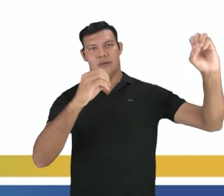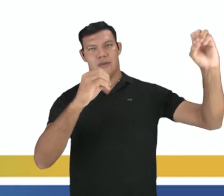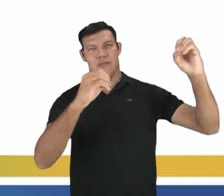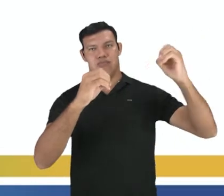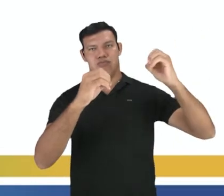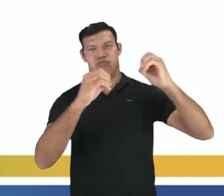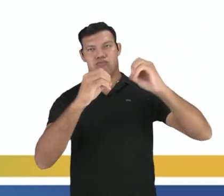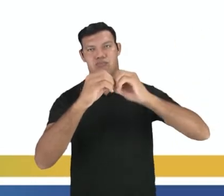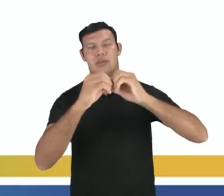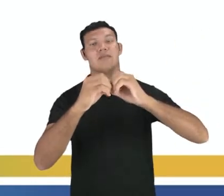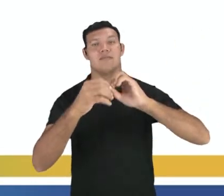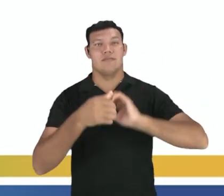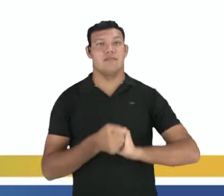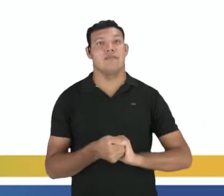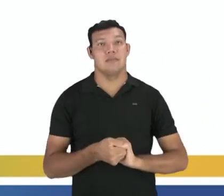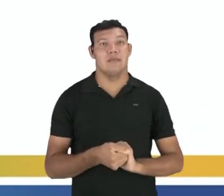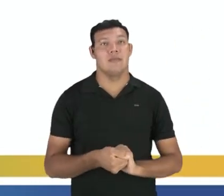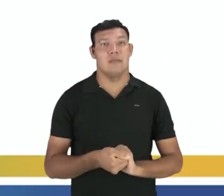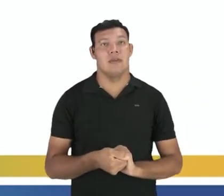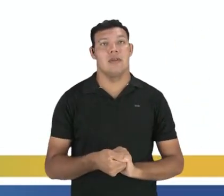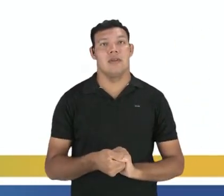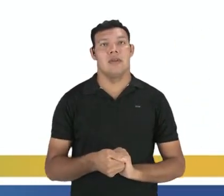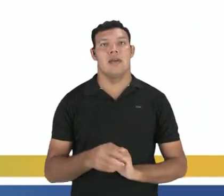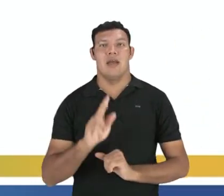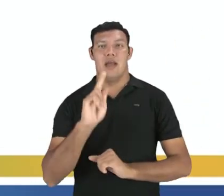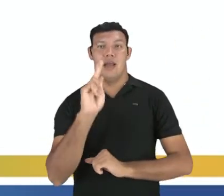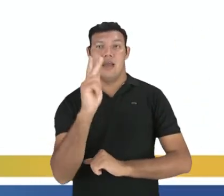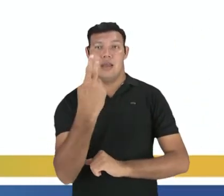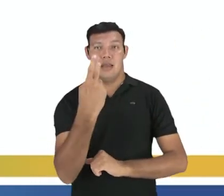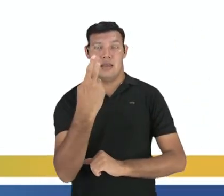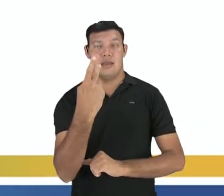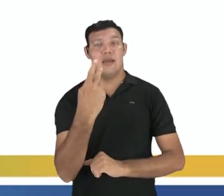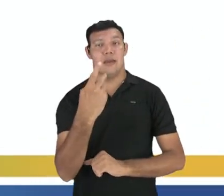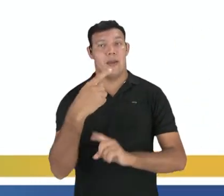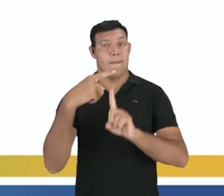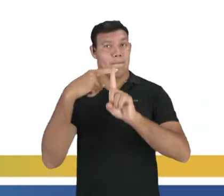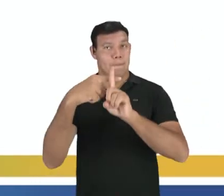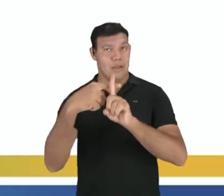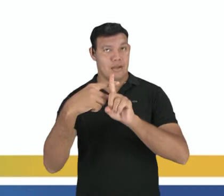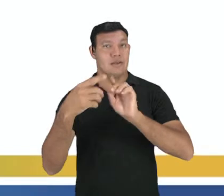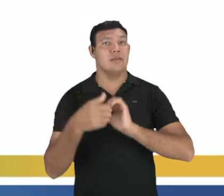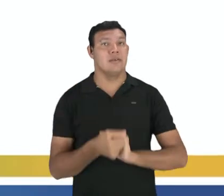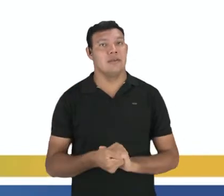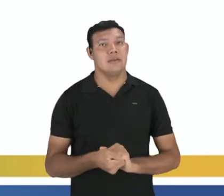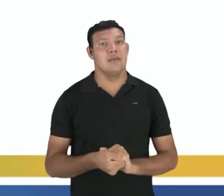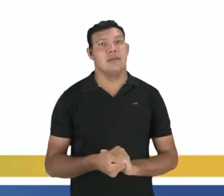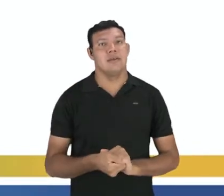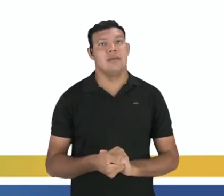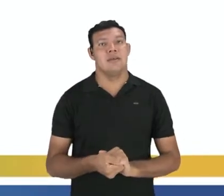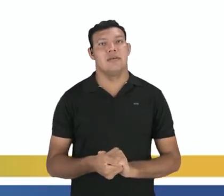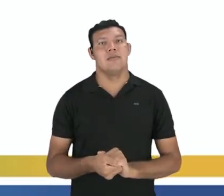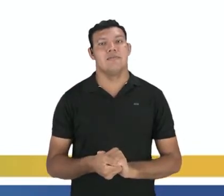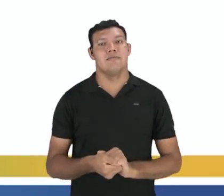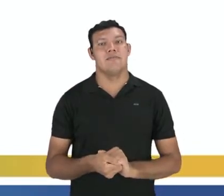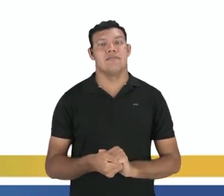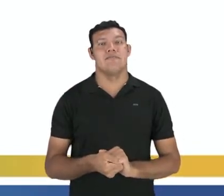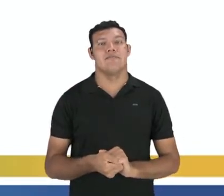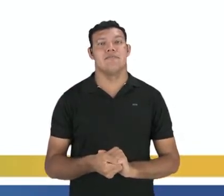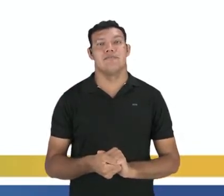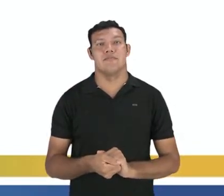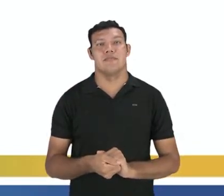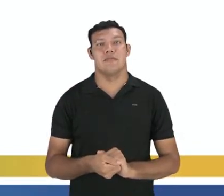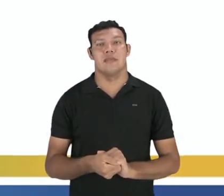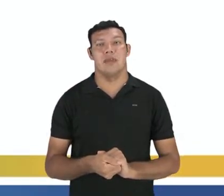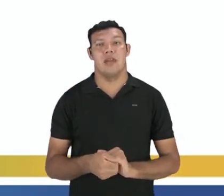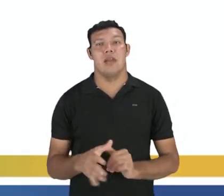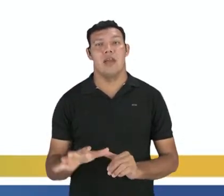é o hidrogênio, ele possui menos elétrons do que o oxigênio, ele vai atrair essa parte aqui do íon